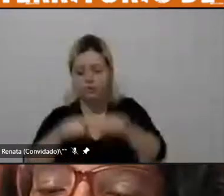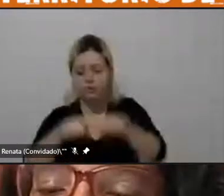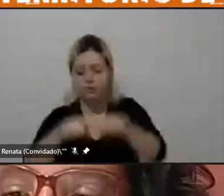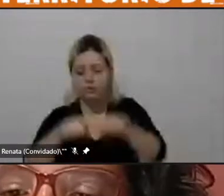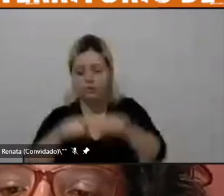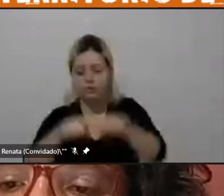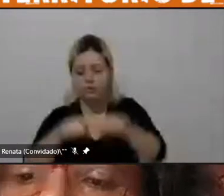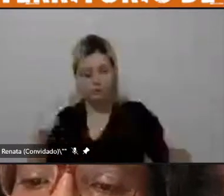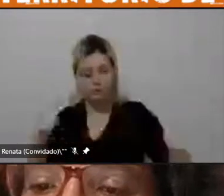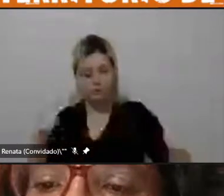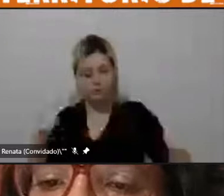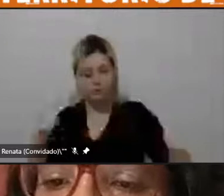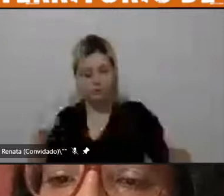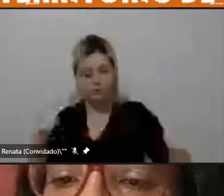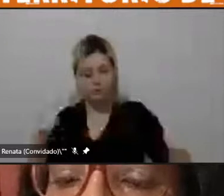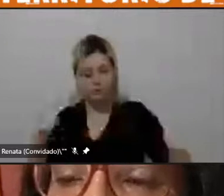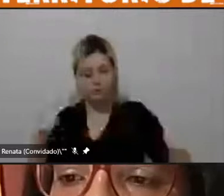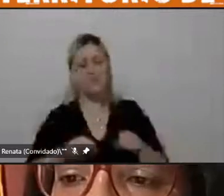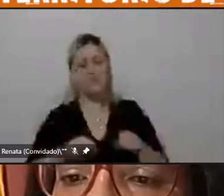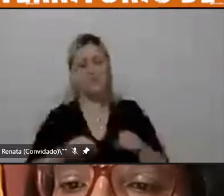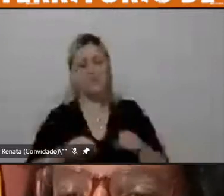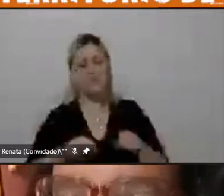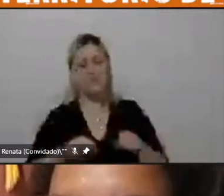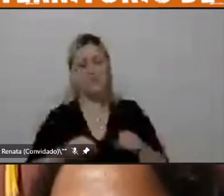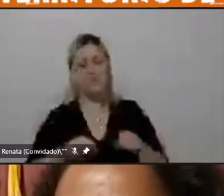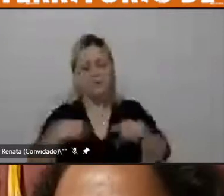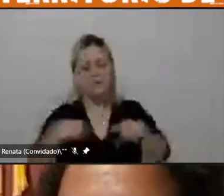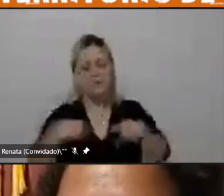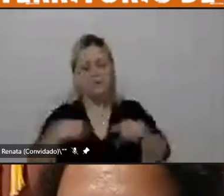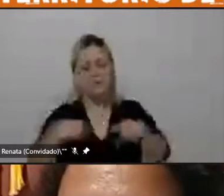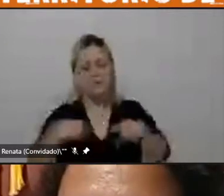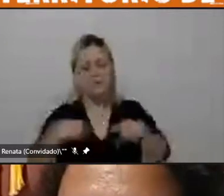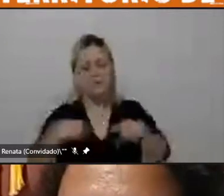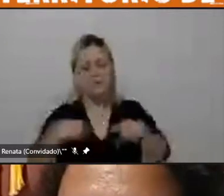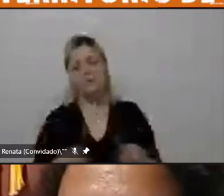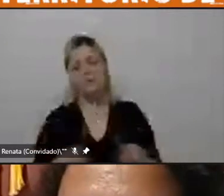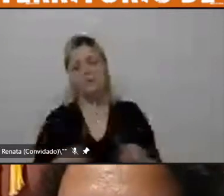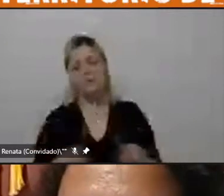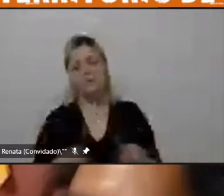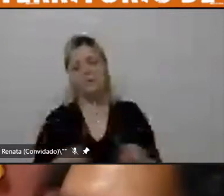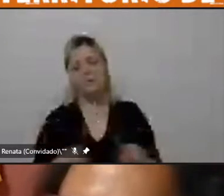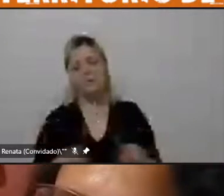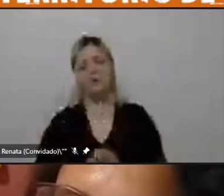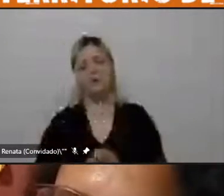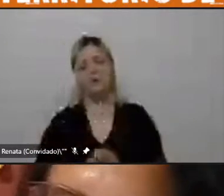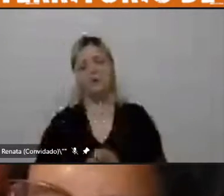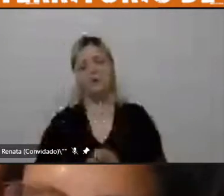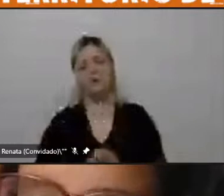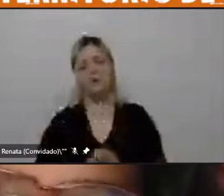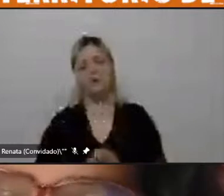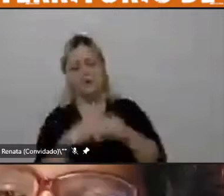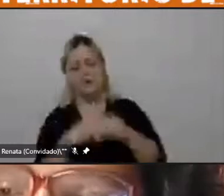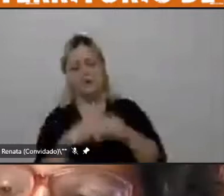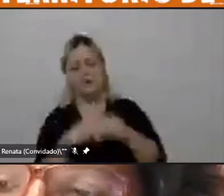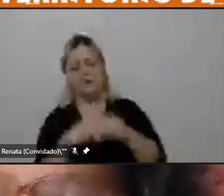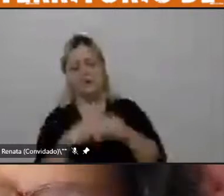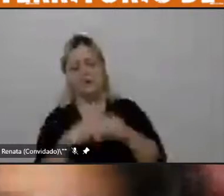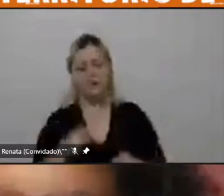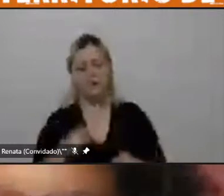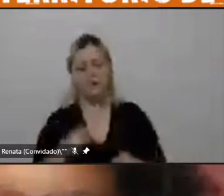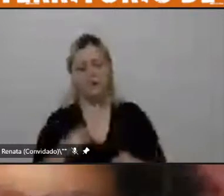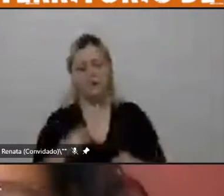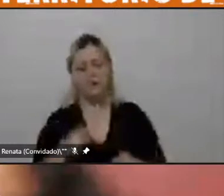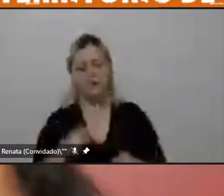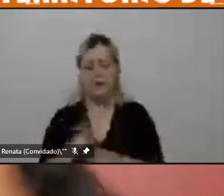do espaço e a desconsideração, né, das territorialidades que incidem sobre ele, elas contribuem, né, para um